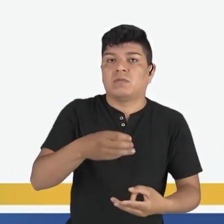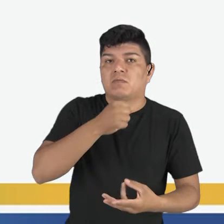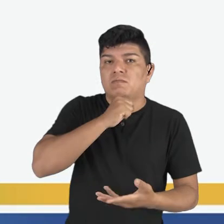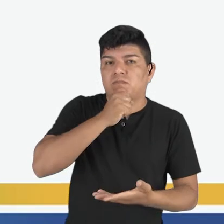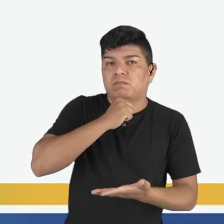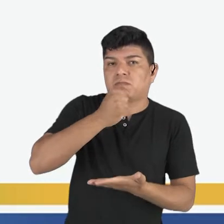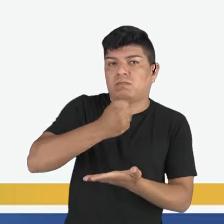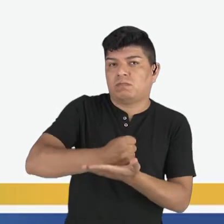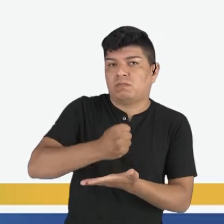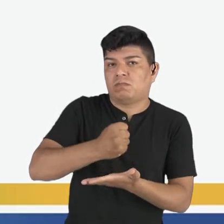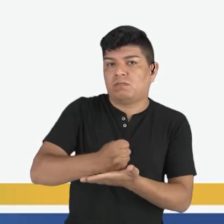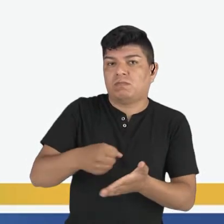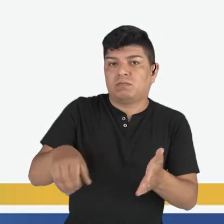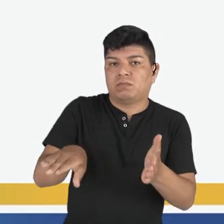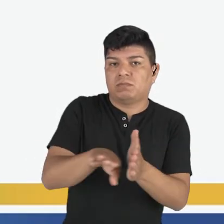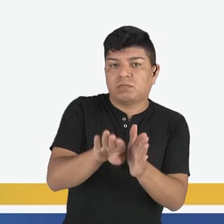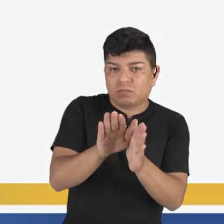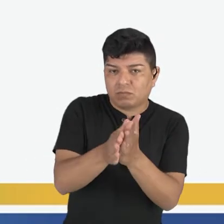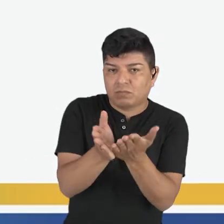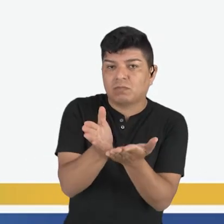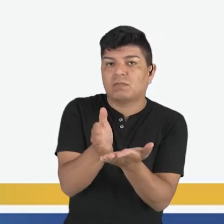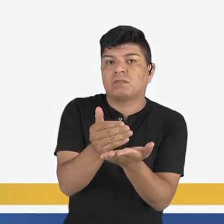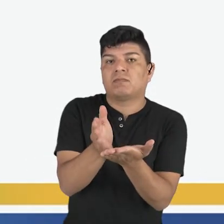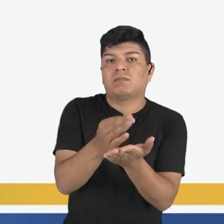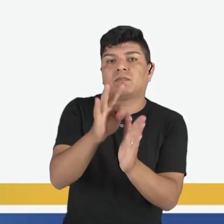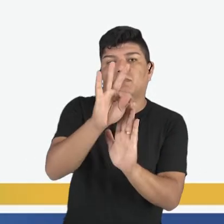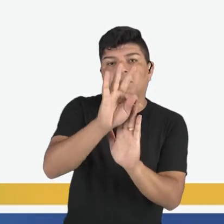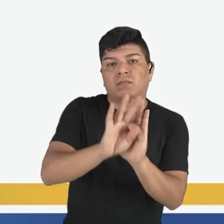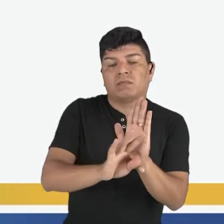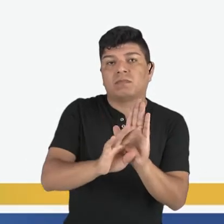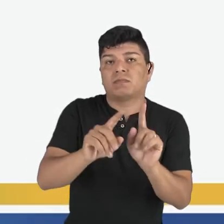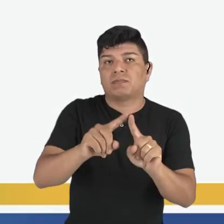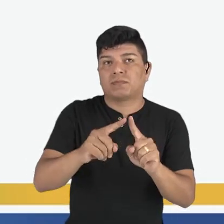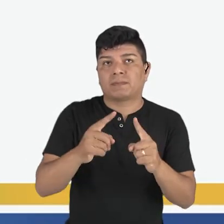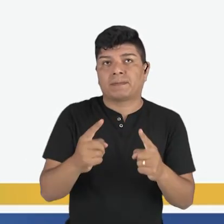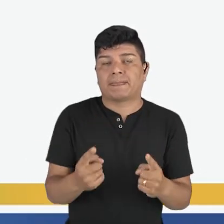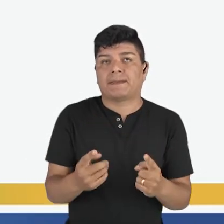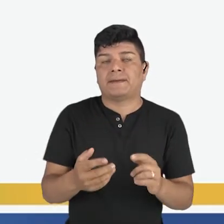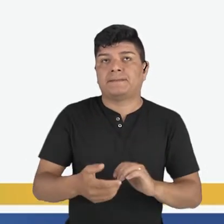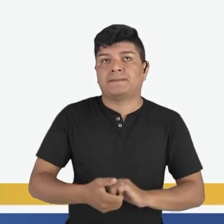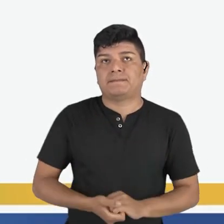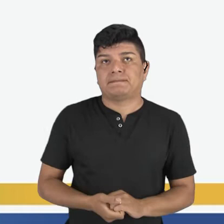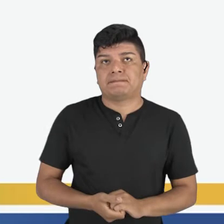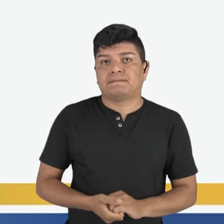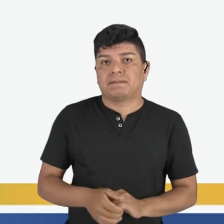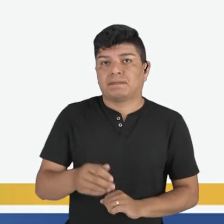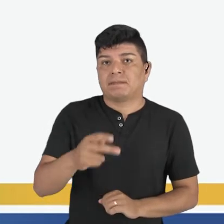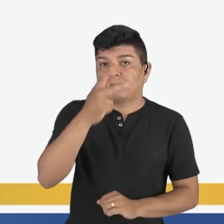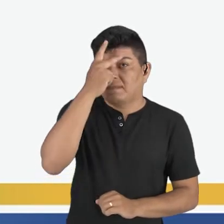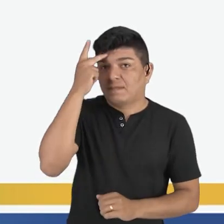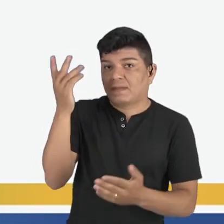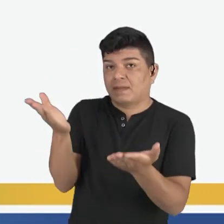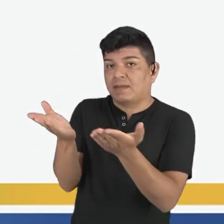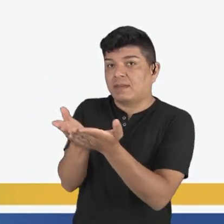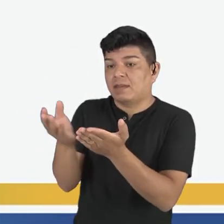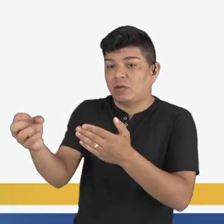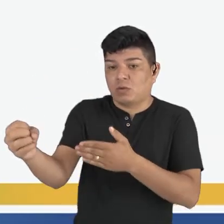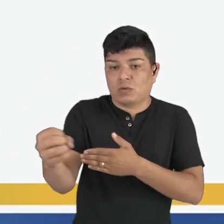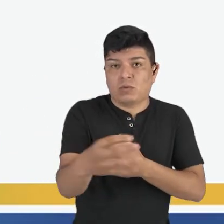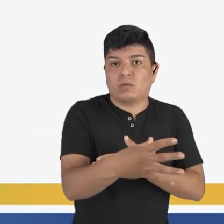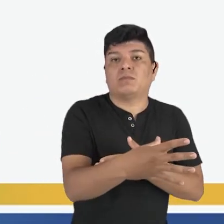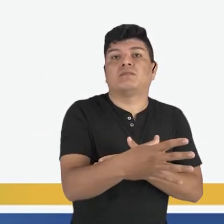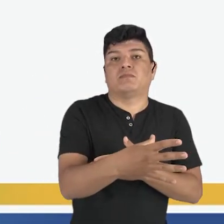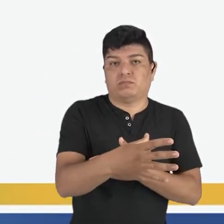para o cristianismo como livro, também texto, mas o cristão inclui o Novo